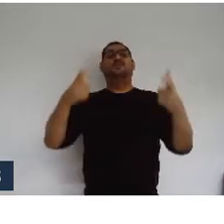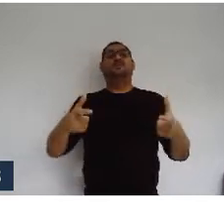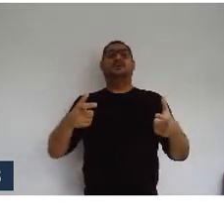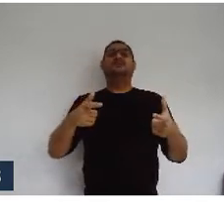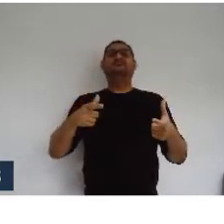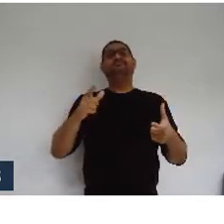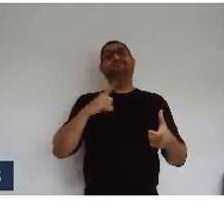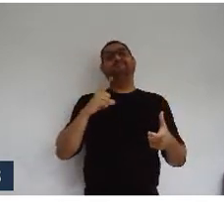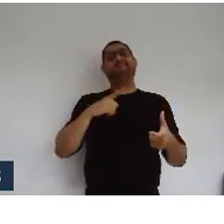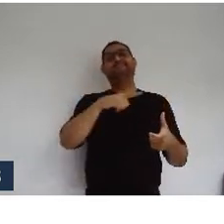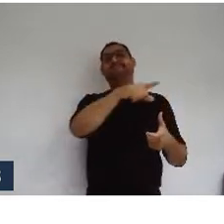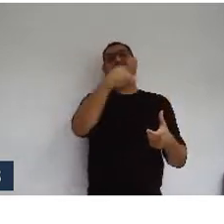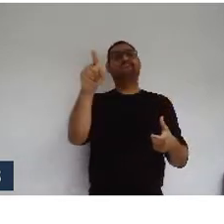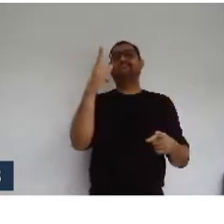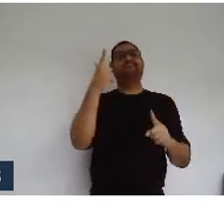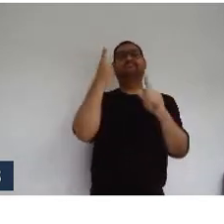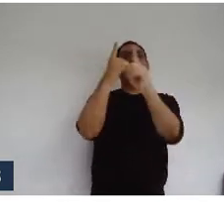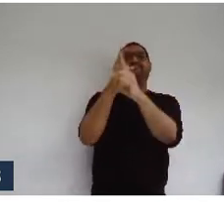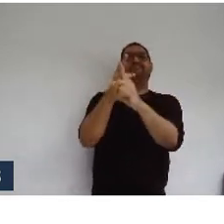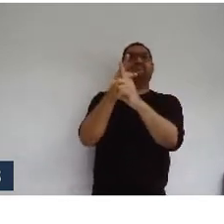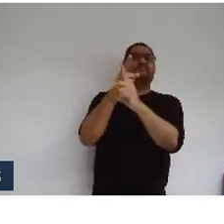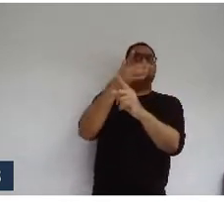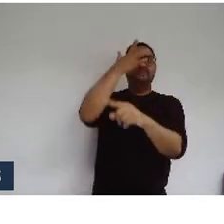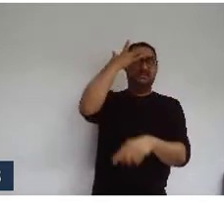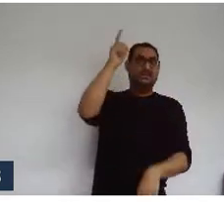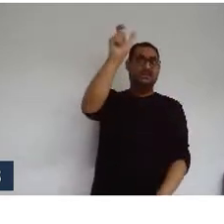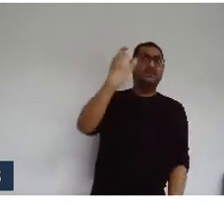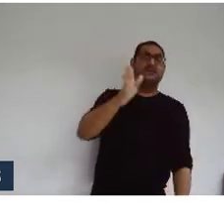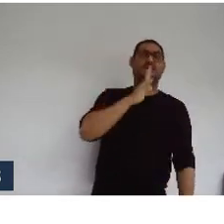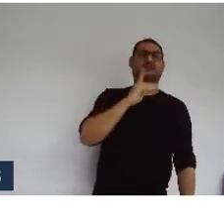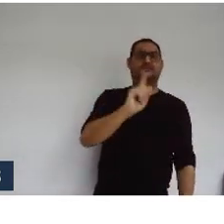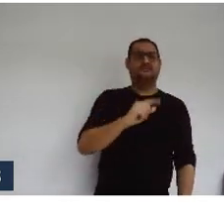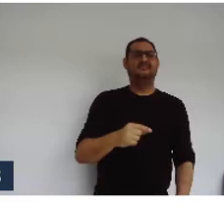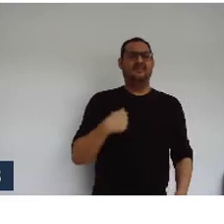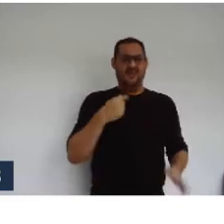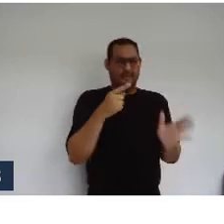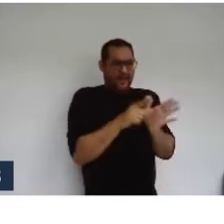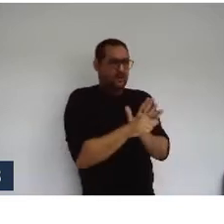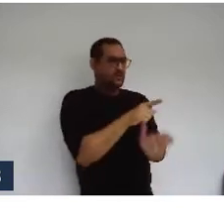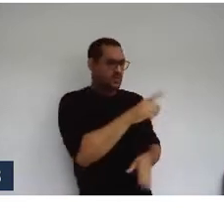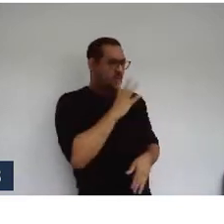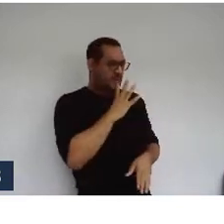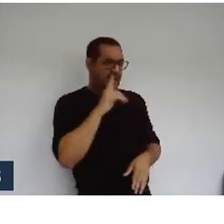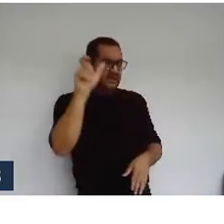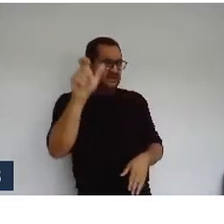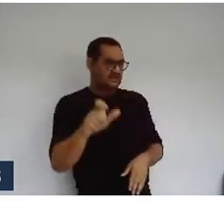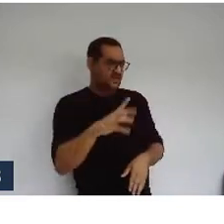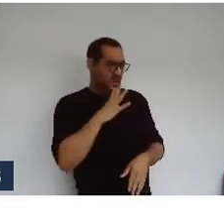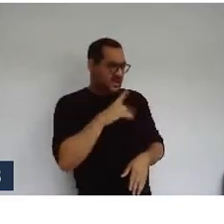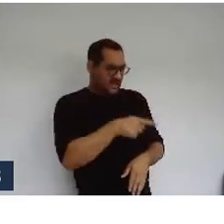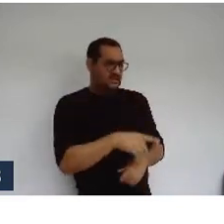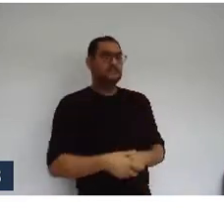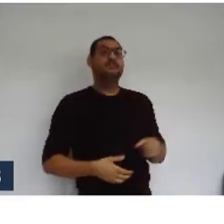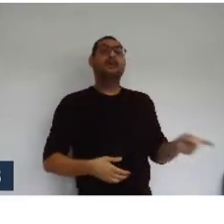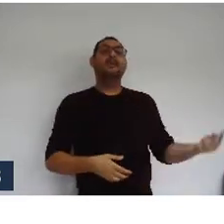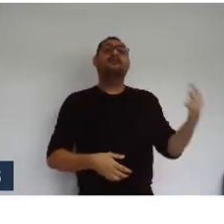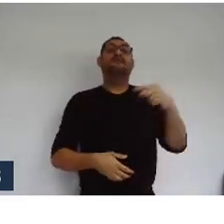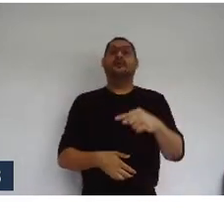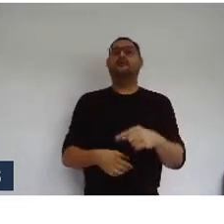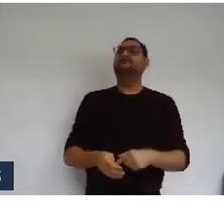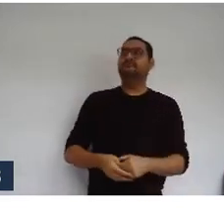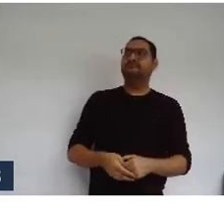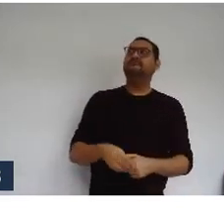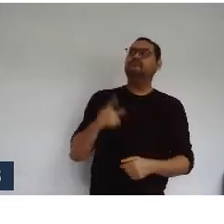por possibilitar o encontro inesperado com alguém. Eu pergunto: você conhece alguém, né? João diz: é